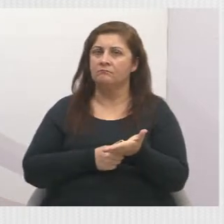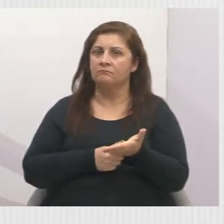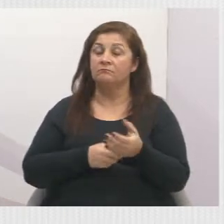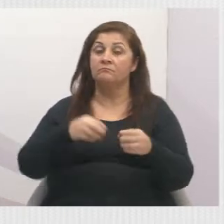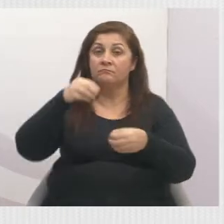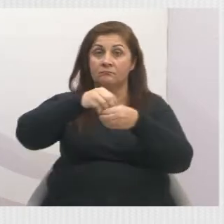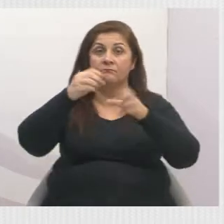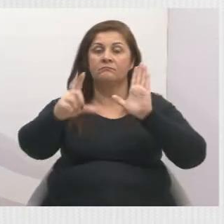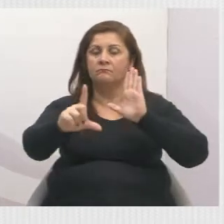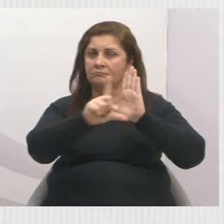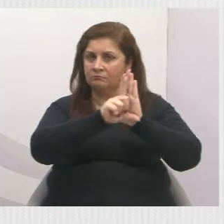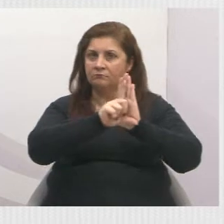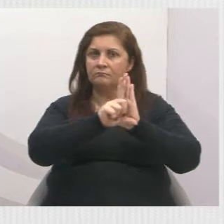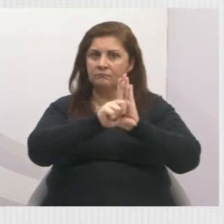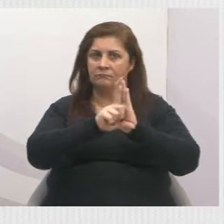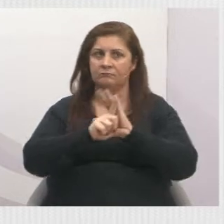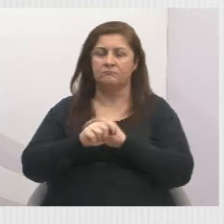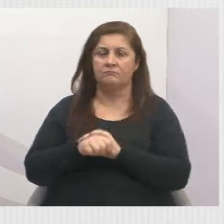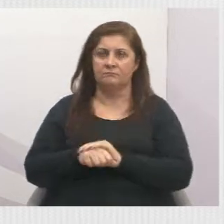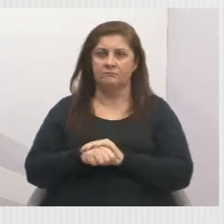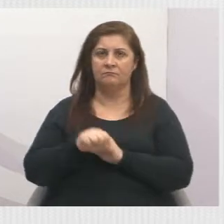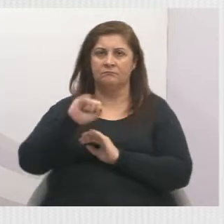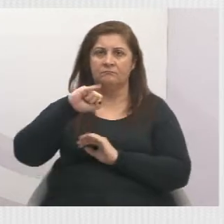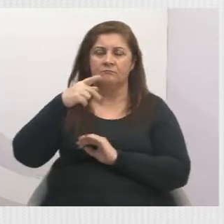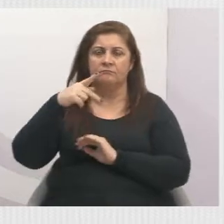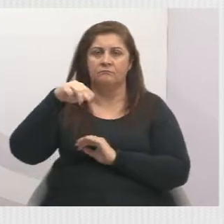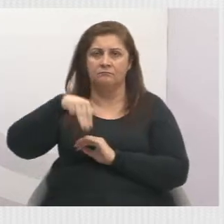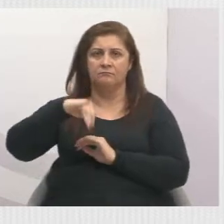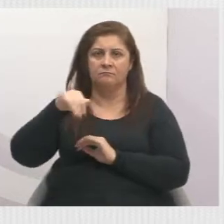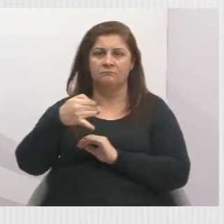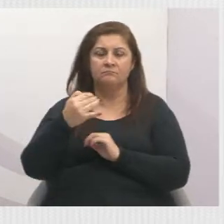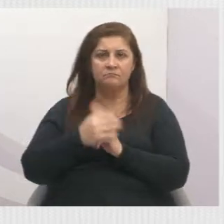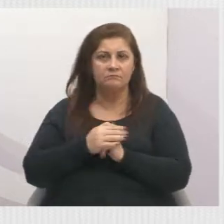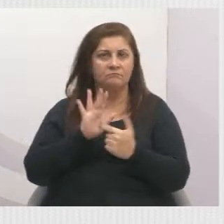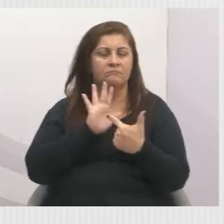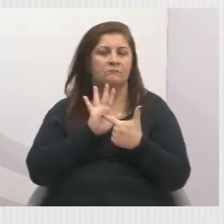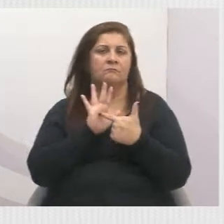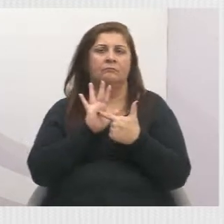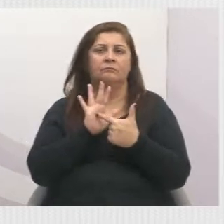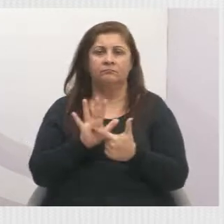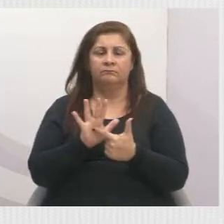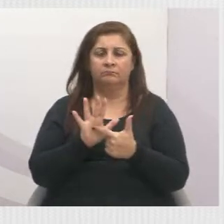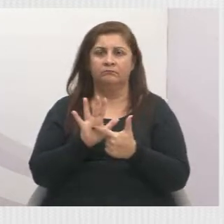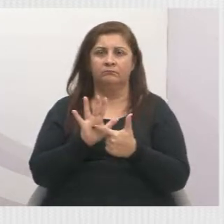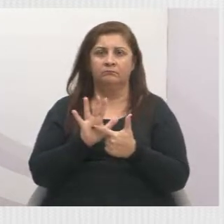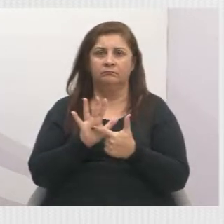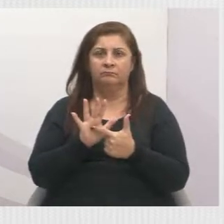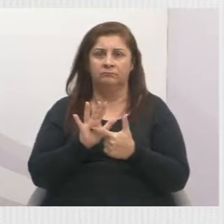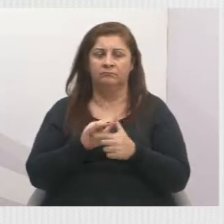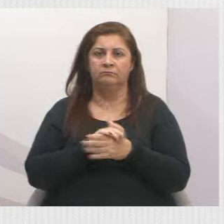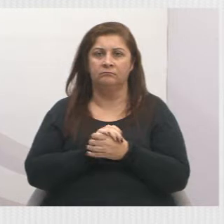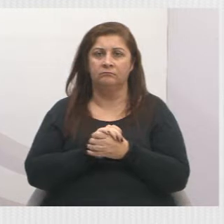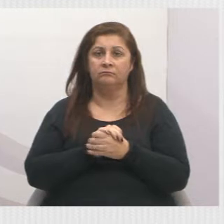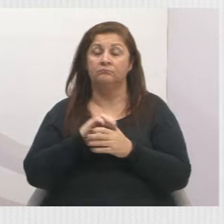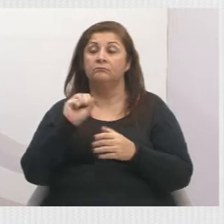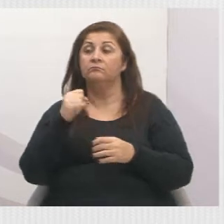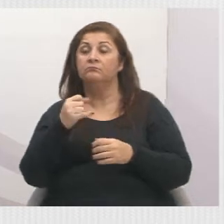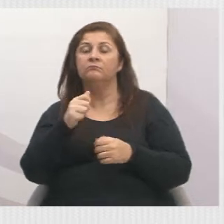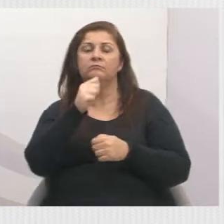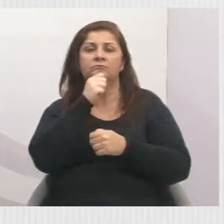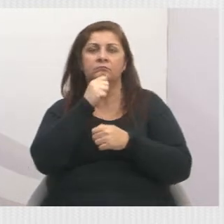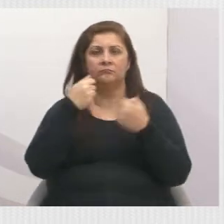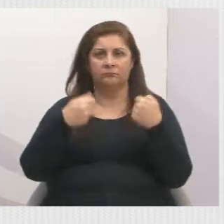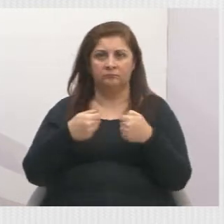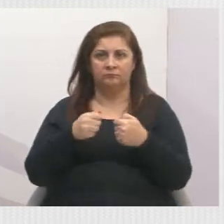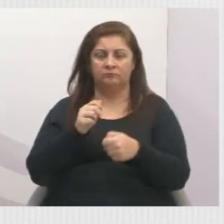lei, que o Instituto anualmente demonstrará que esta contribuição ainda é necessária para manter